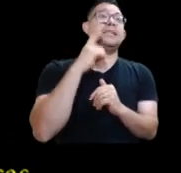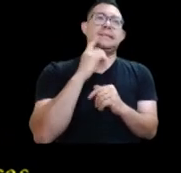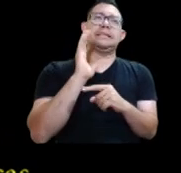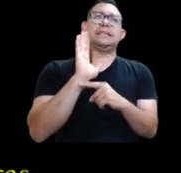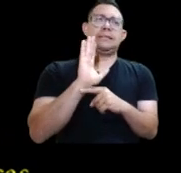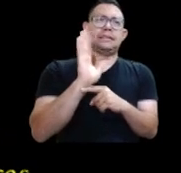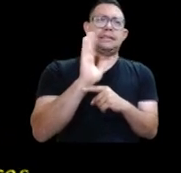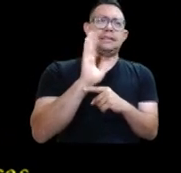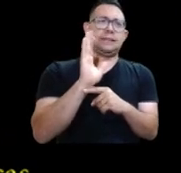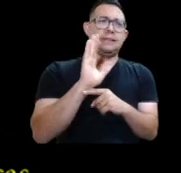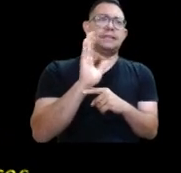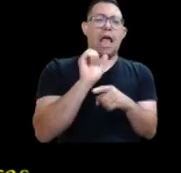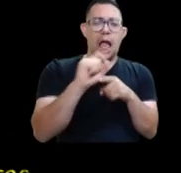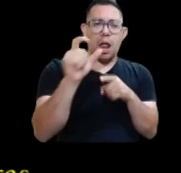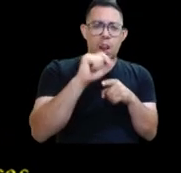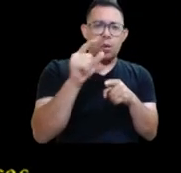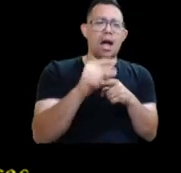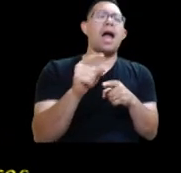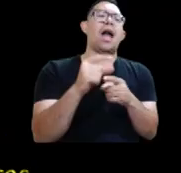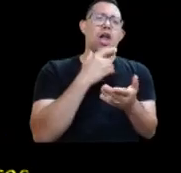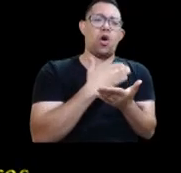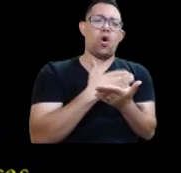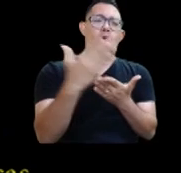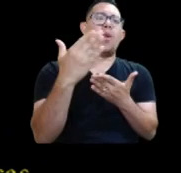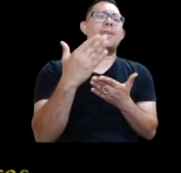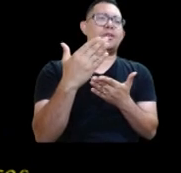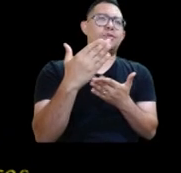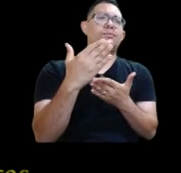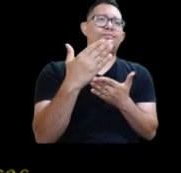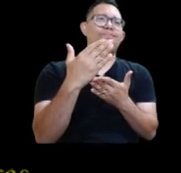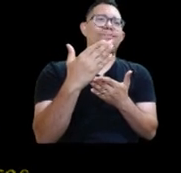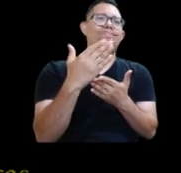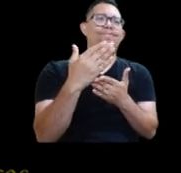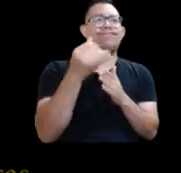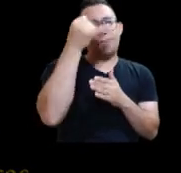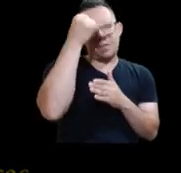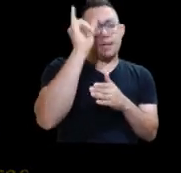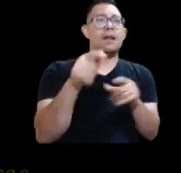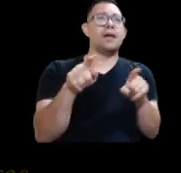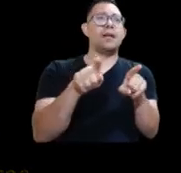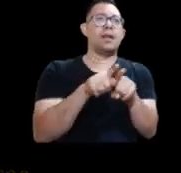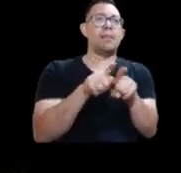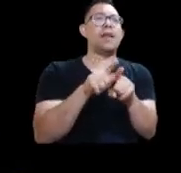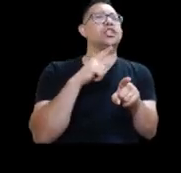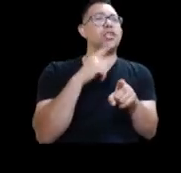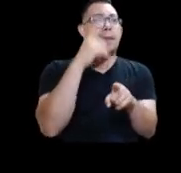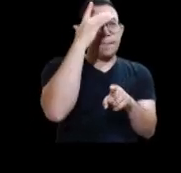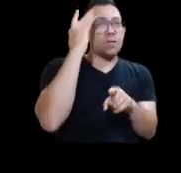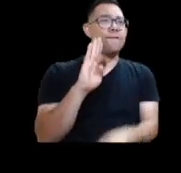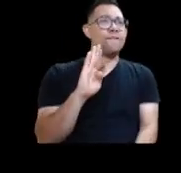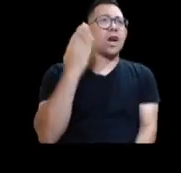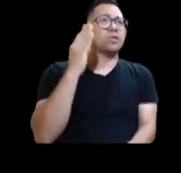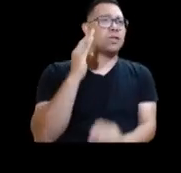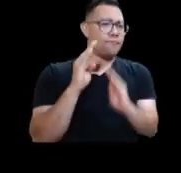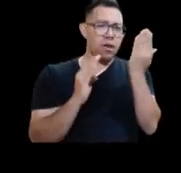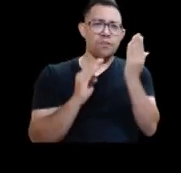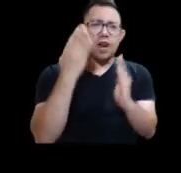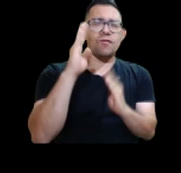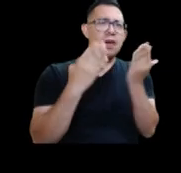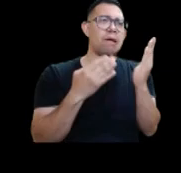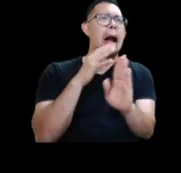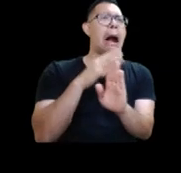público das videolocadoras. Isso sem falar do efeito negativo da pirataria, ou